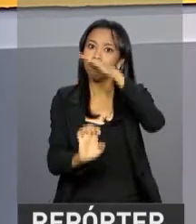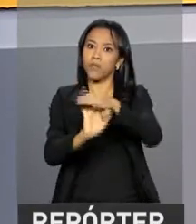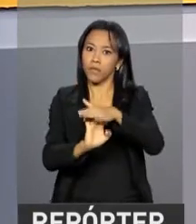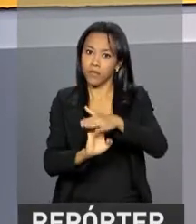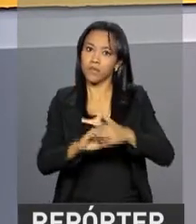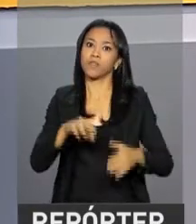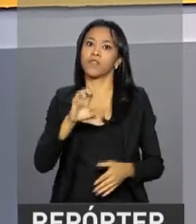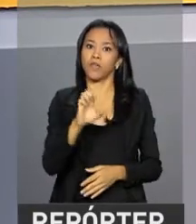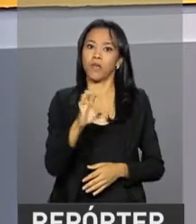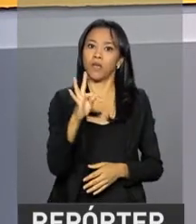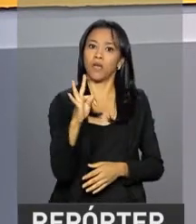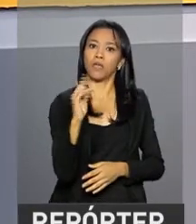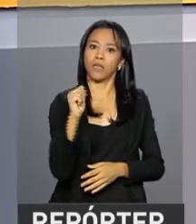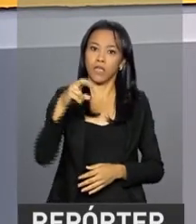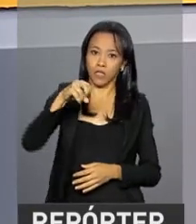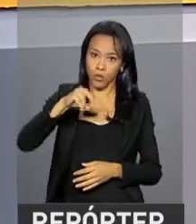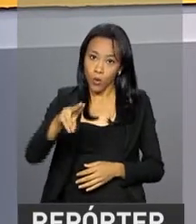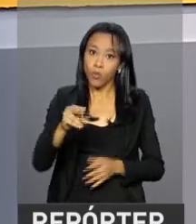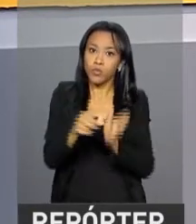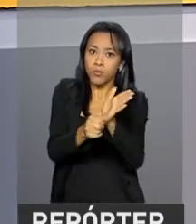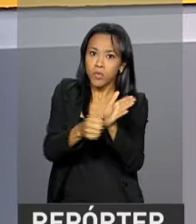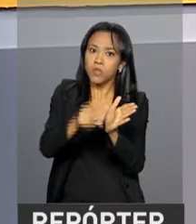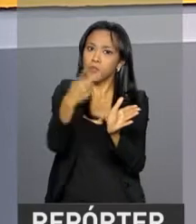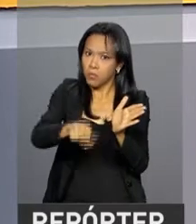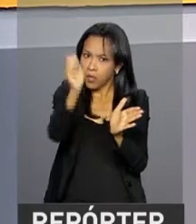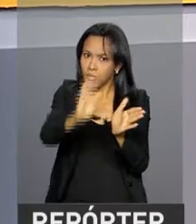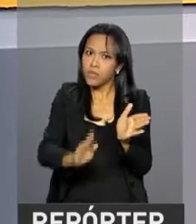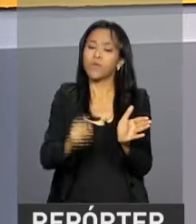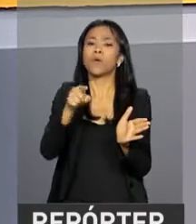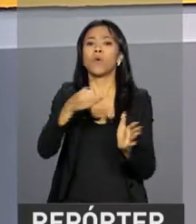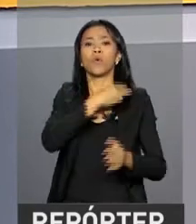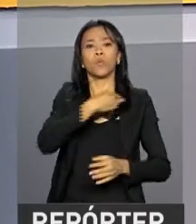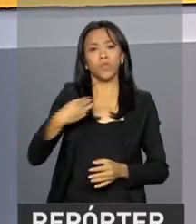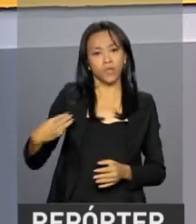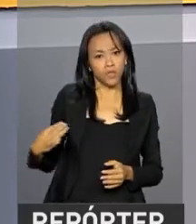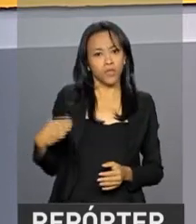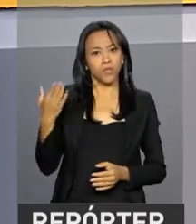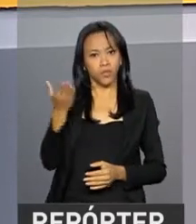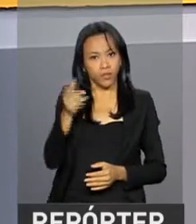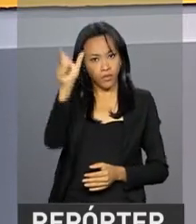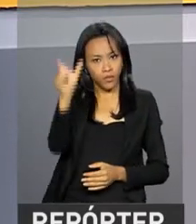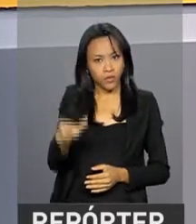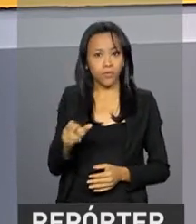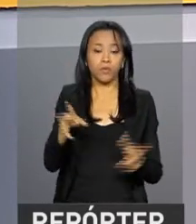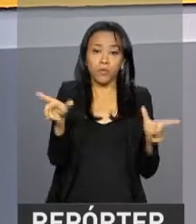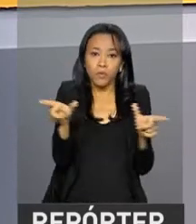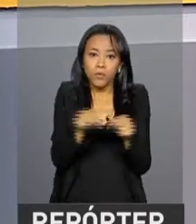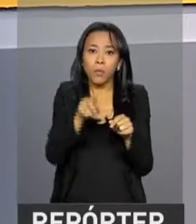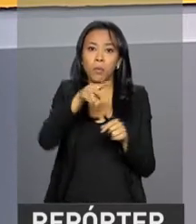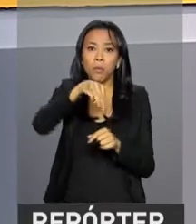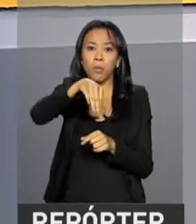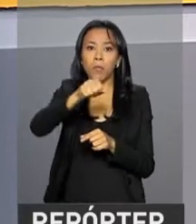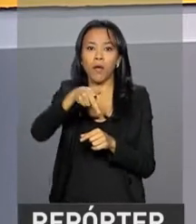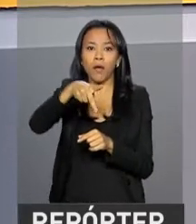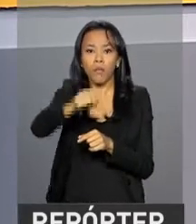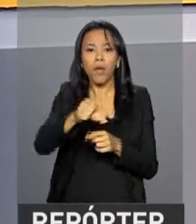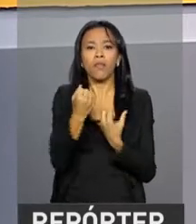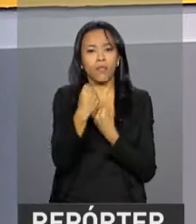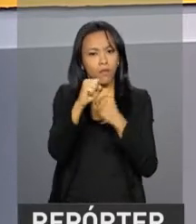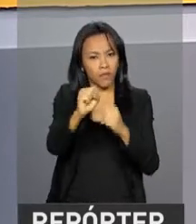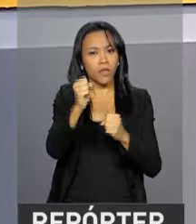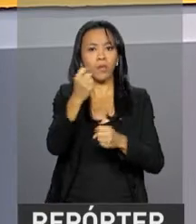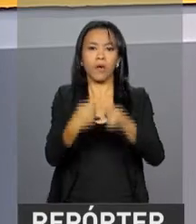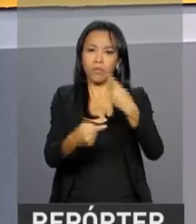Brasil. Durante a inauguração, o ministro da Agricultura, Pecuária e Abastecimento, Blairo Maggi, defendeu a política econômica